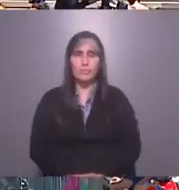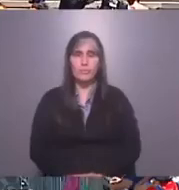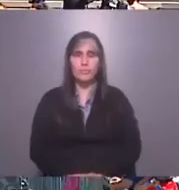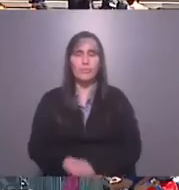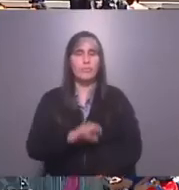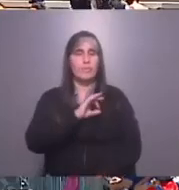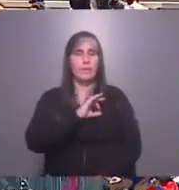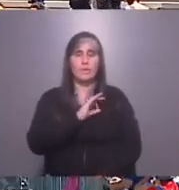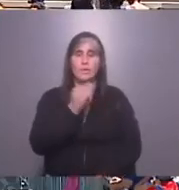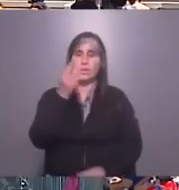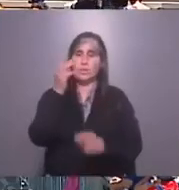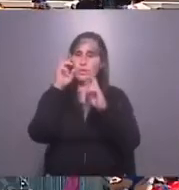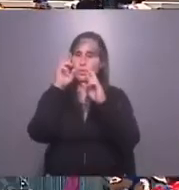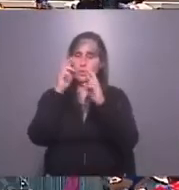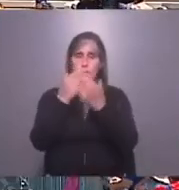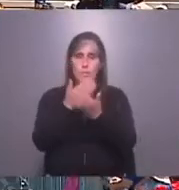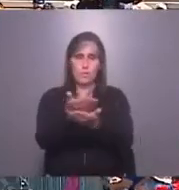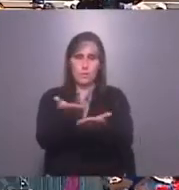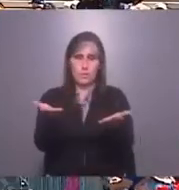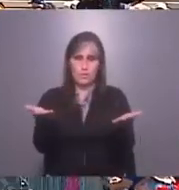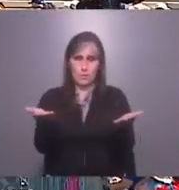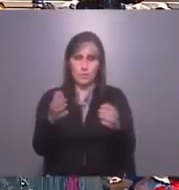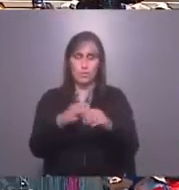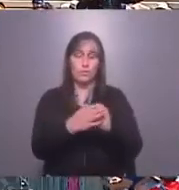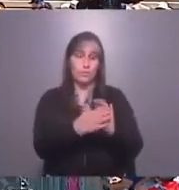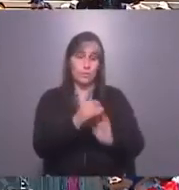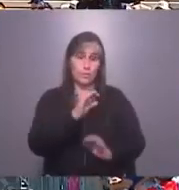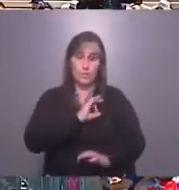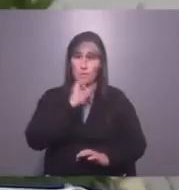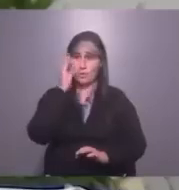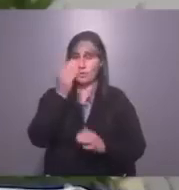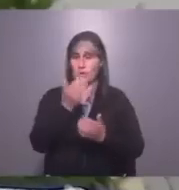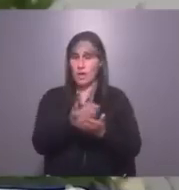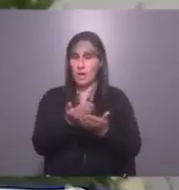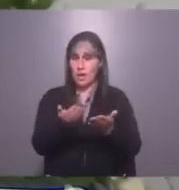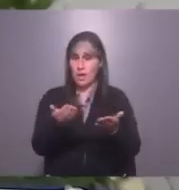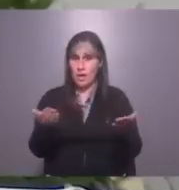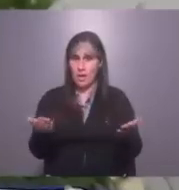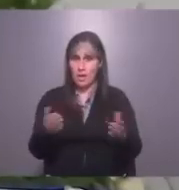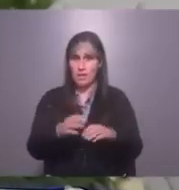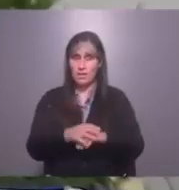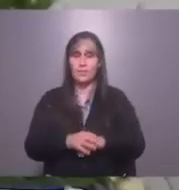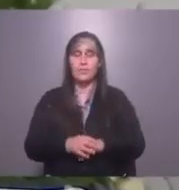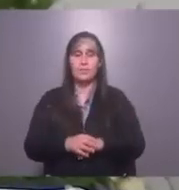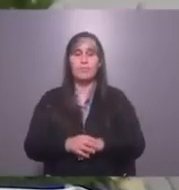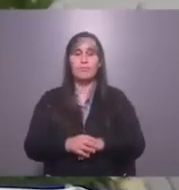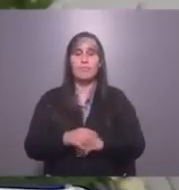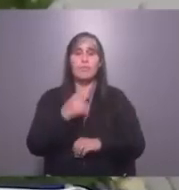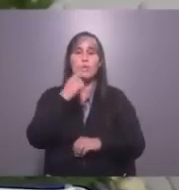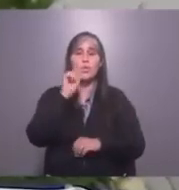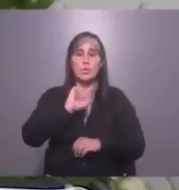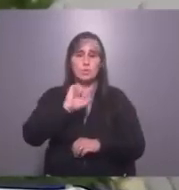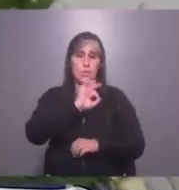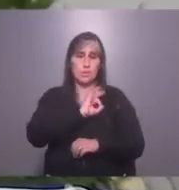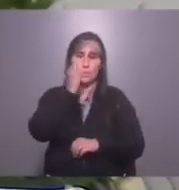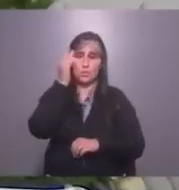O Senhor esteja convosco. Deus está no meio de nós. Bendito seja o nome do Senhor.